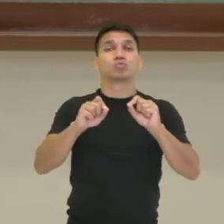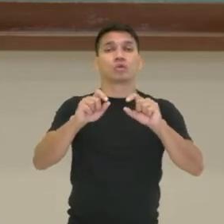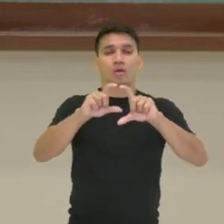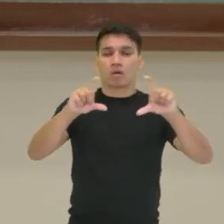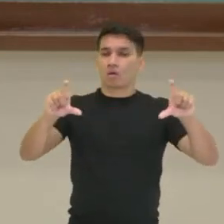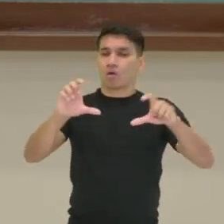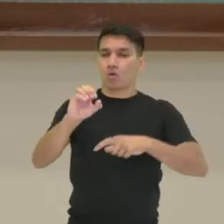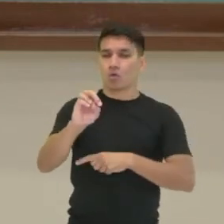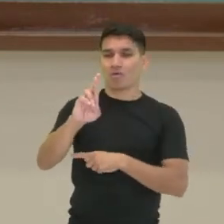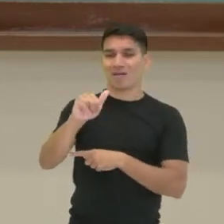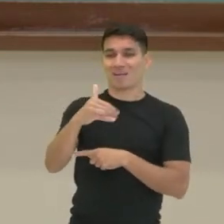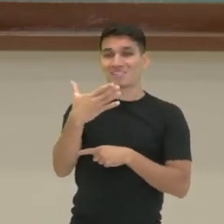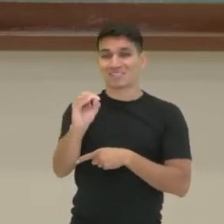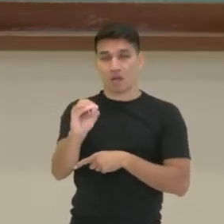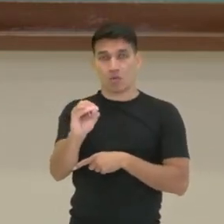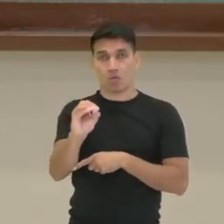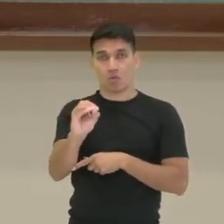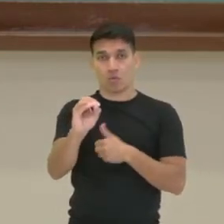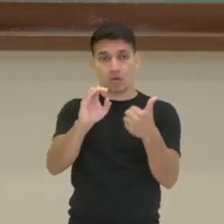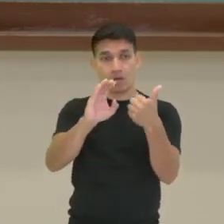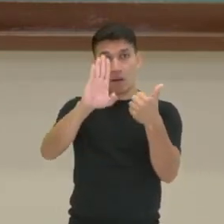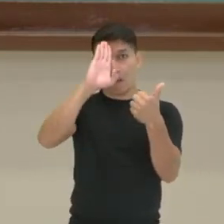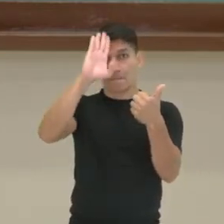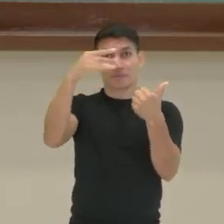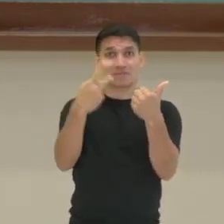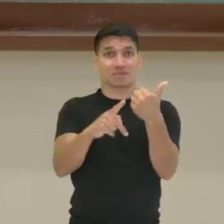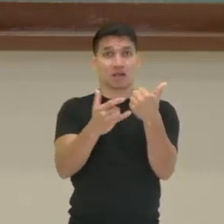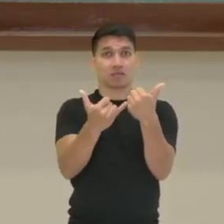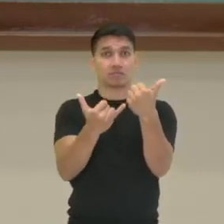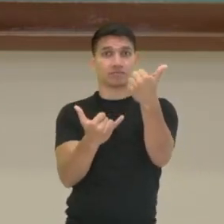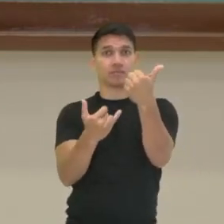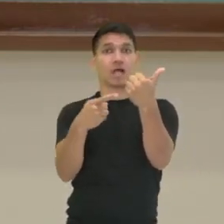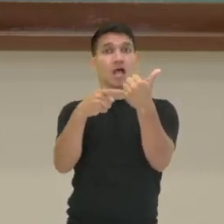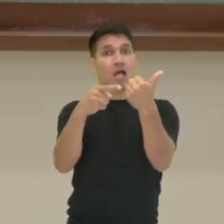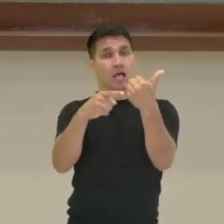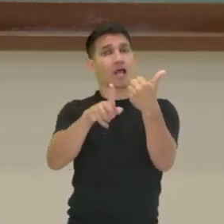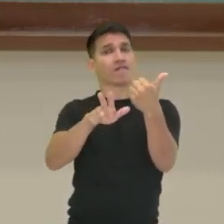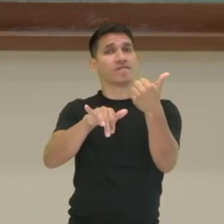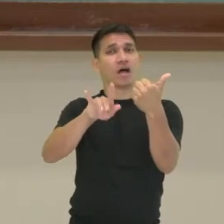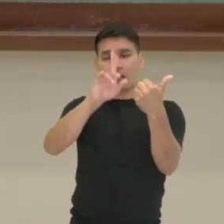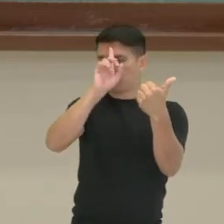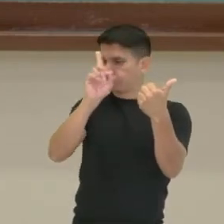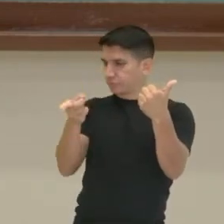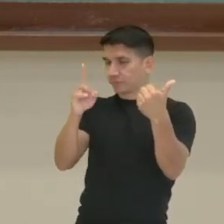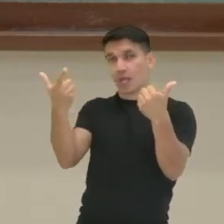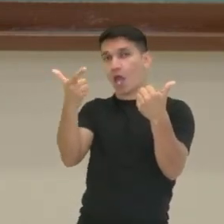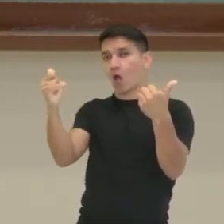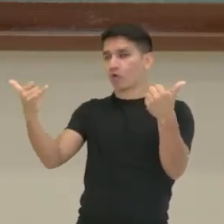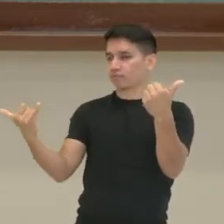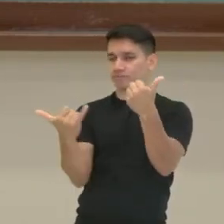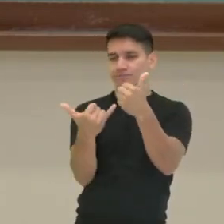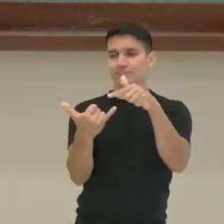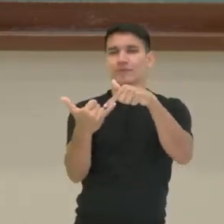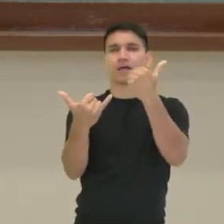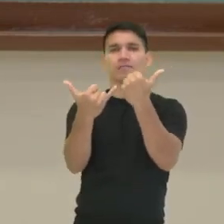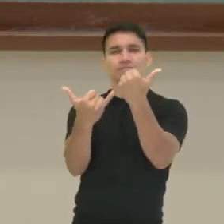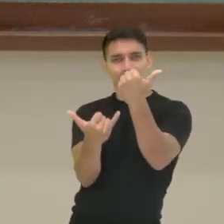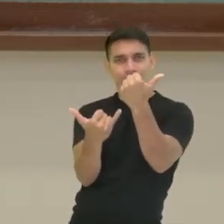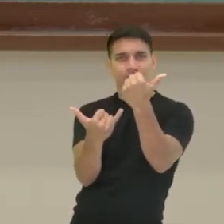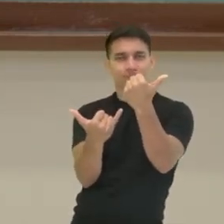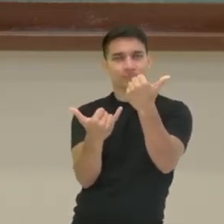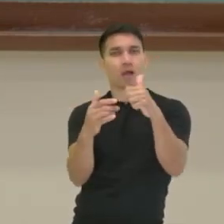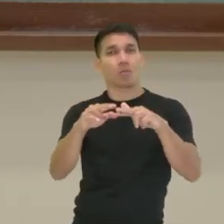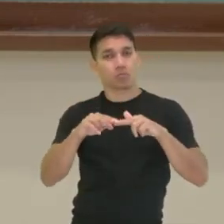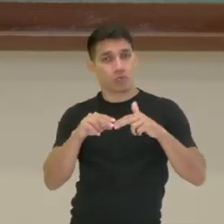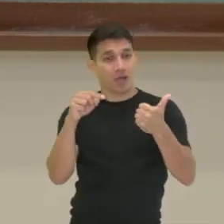oração principal. Ela é que vai mandar, ela é que vai subordinar a outra oração. Ela